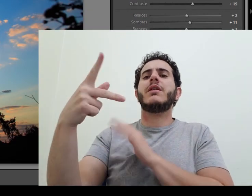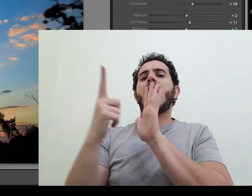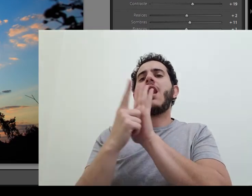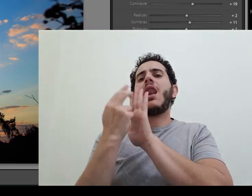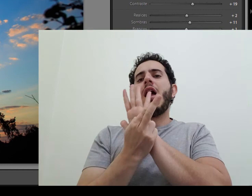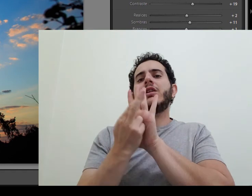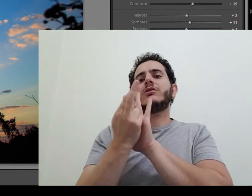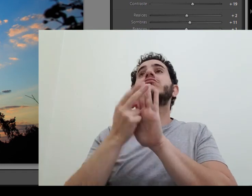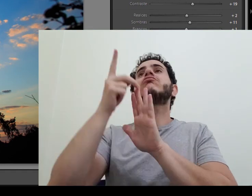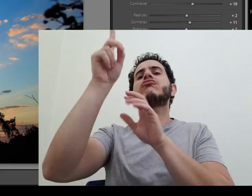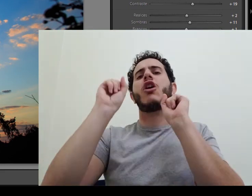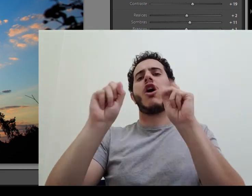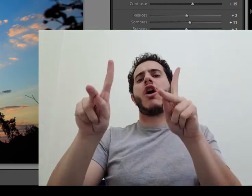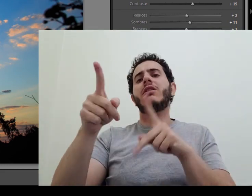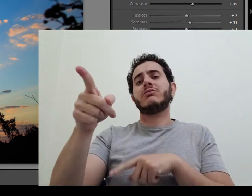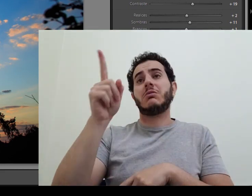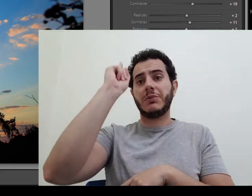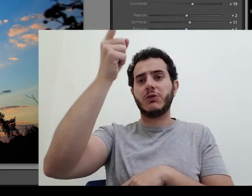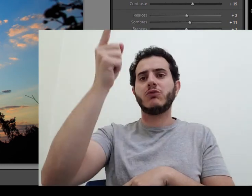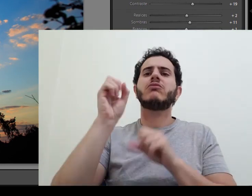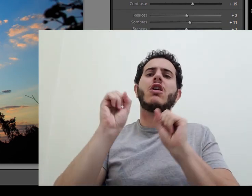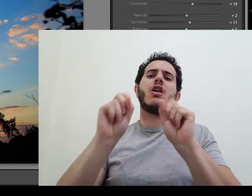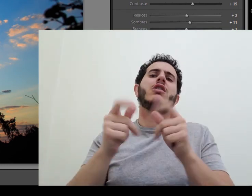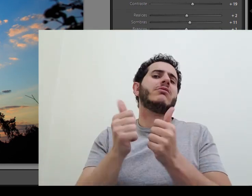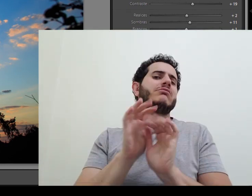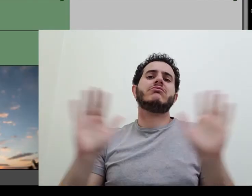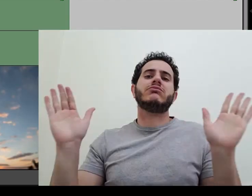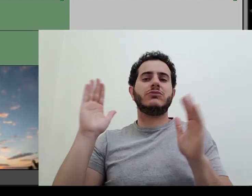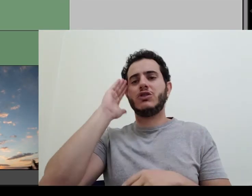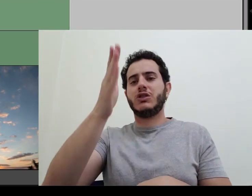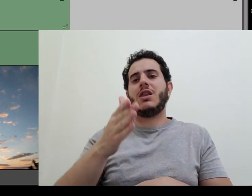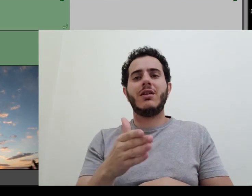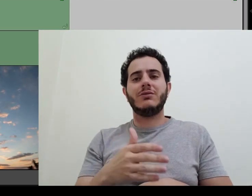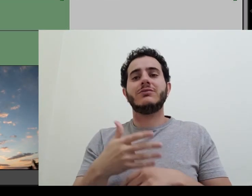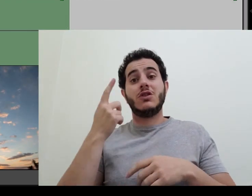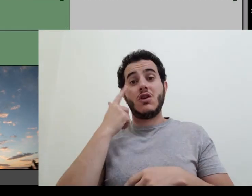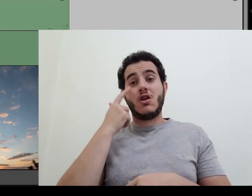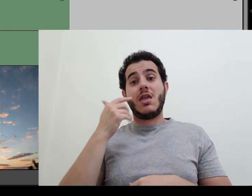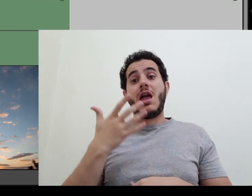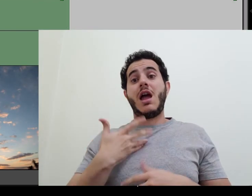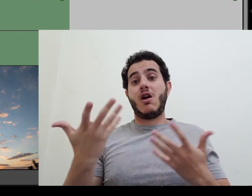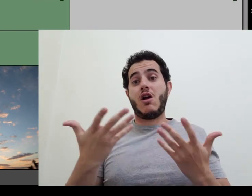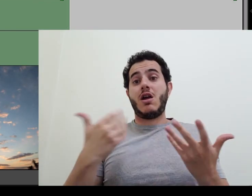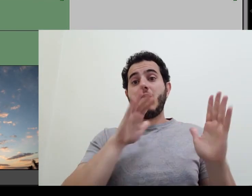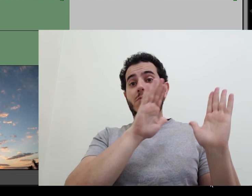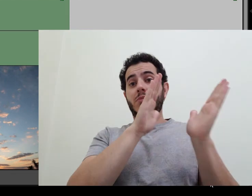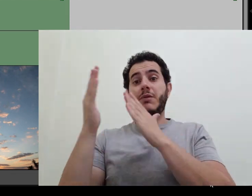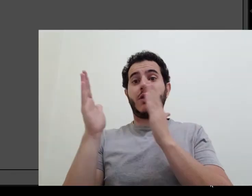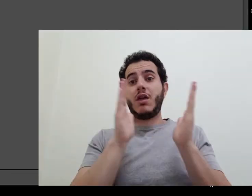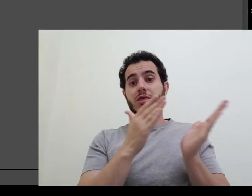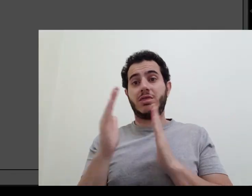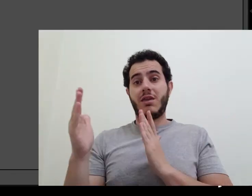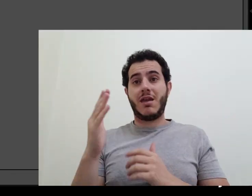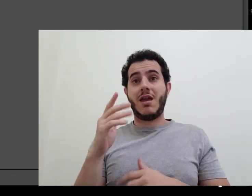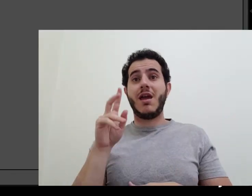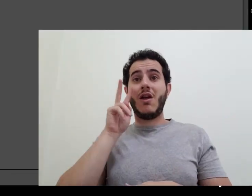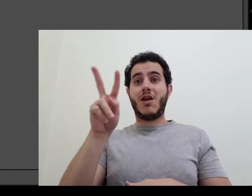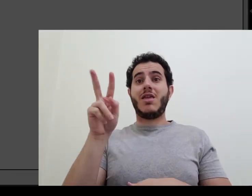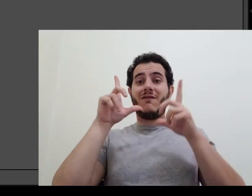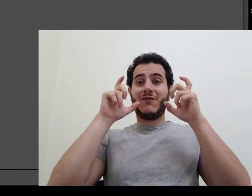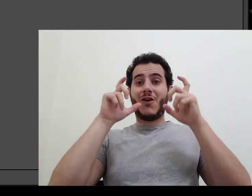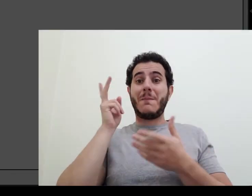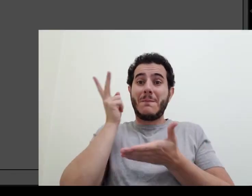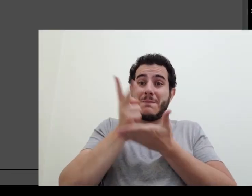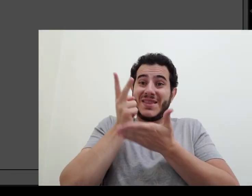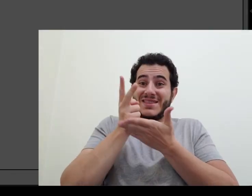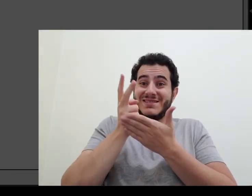na biblioteca, ó, vou no módulo biblioteca, com a tecla G, eu aperto o atalho para o módulo biblioteca. Aqui no módulo biblioteca,